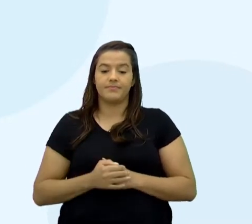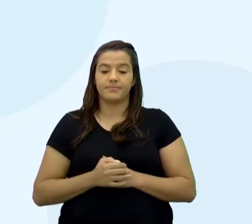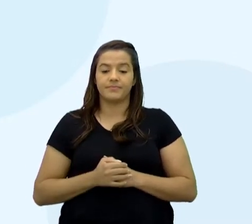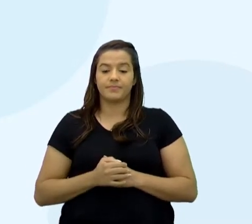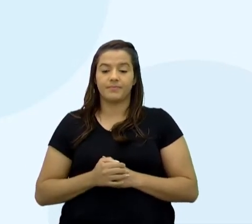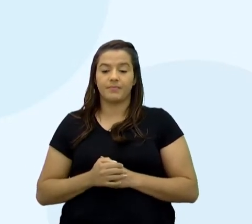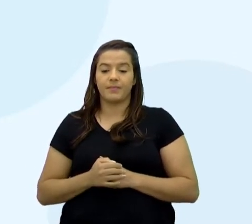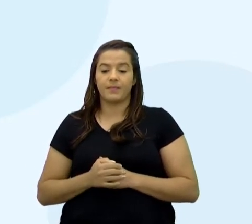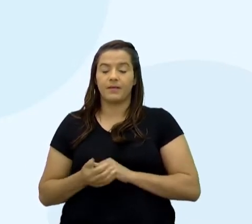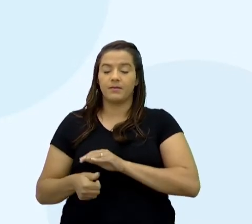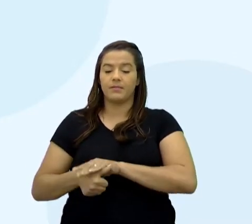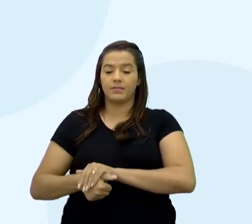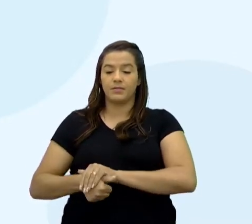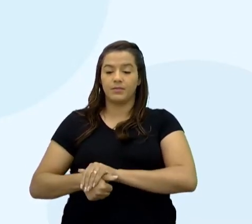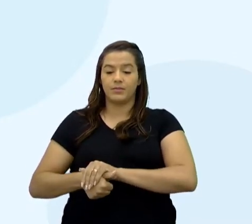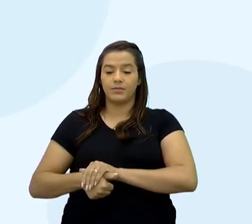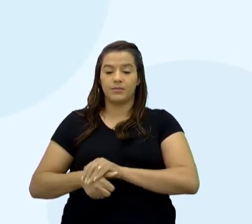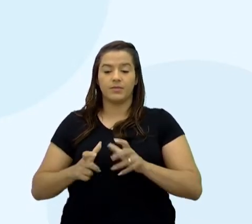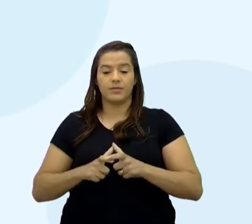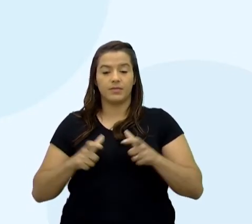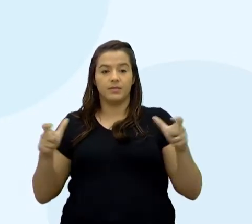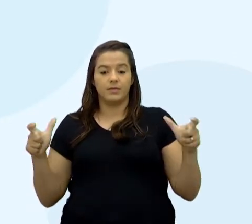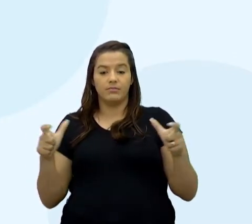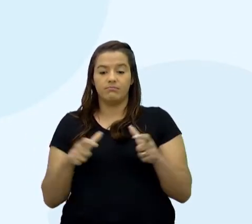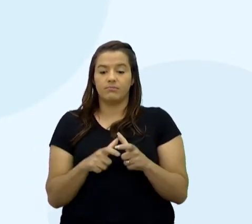lado, menores.